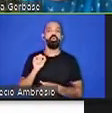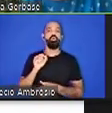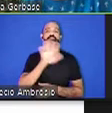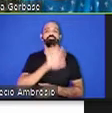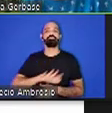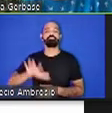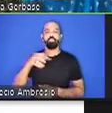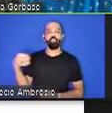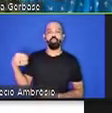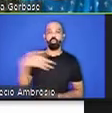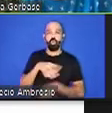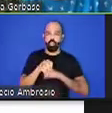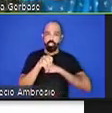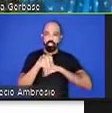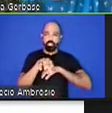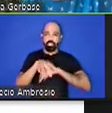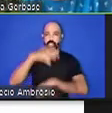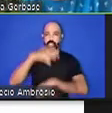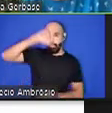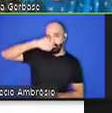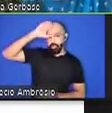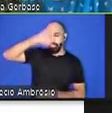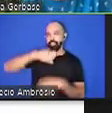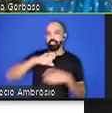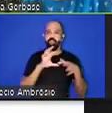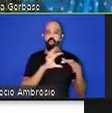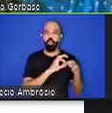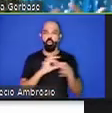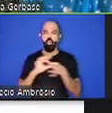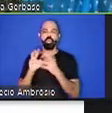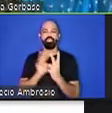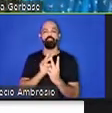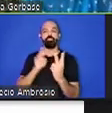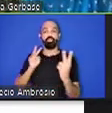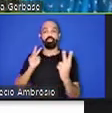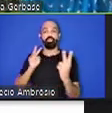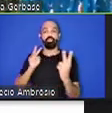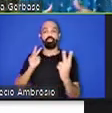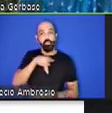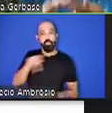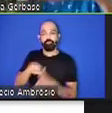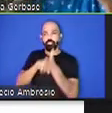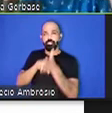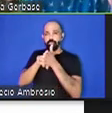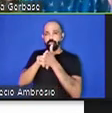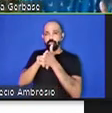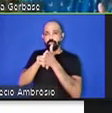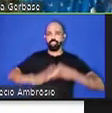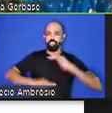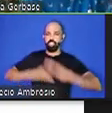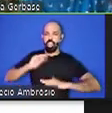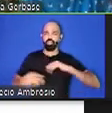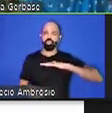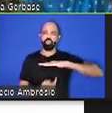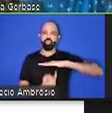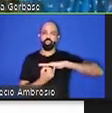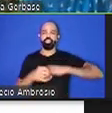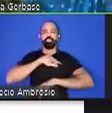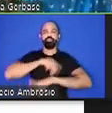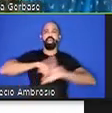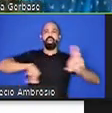inovadores de ensino e aprendizagem num contexto virtual, né, que esses professores e pesquisadores de instituições em diferentes